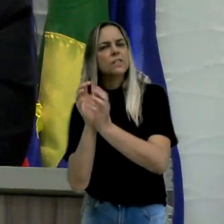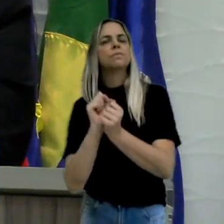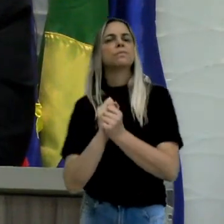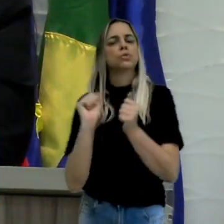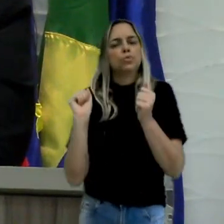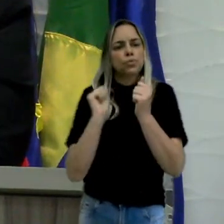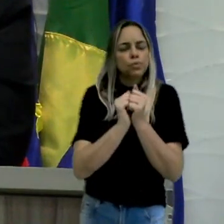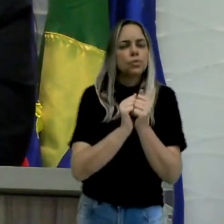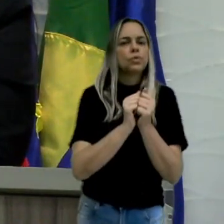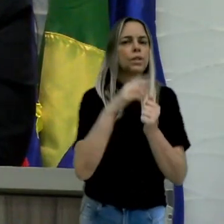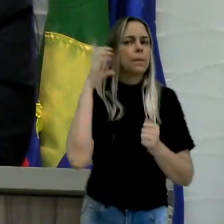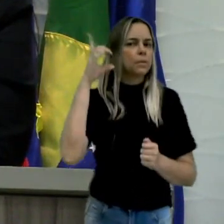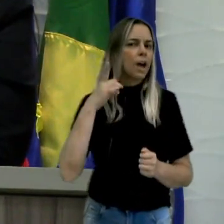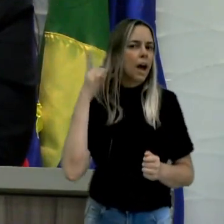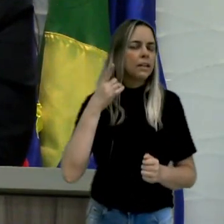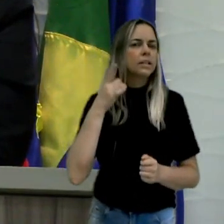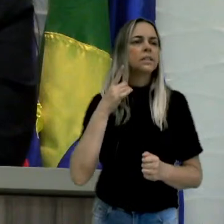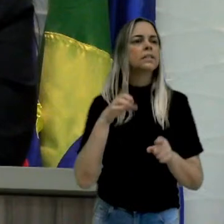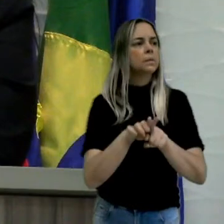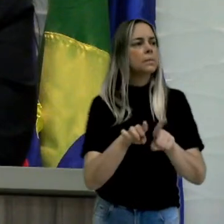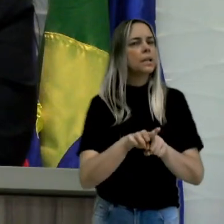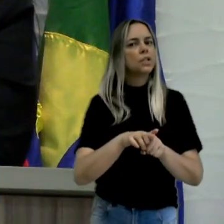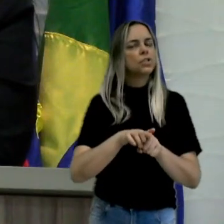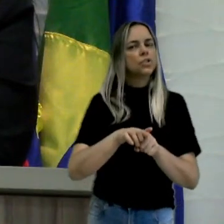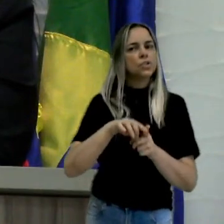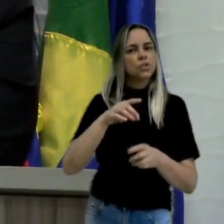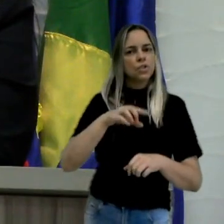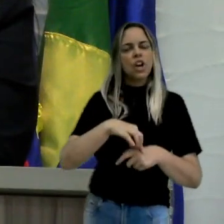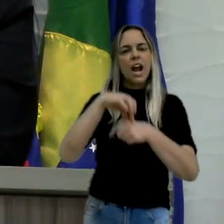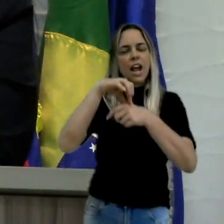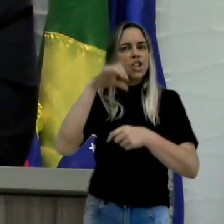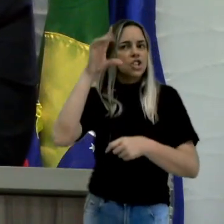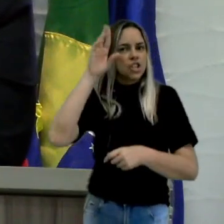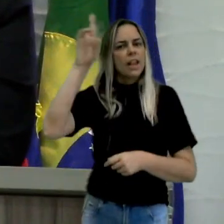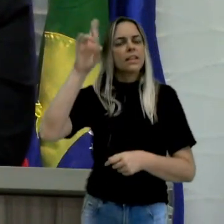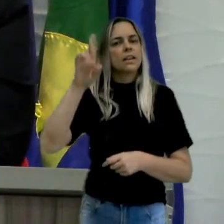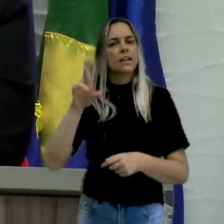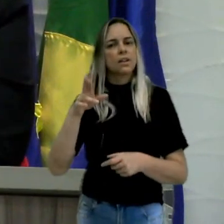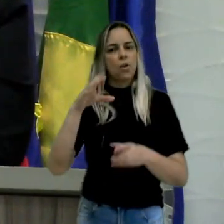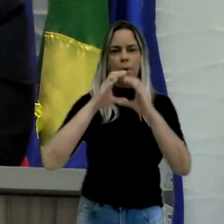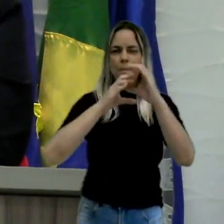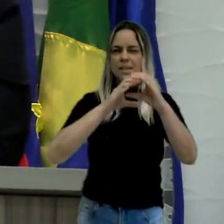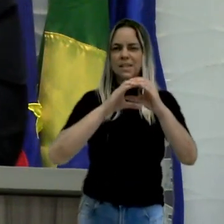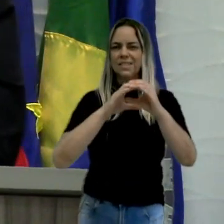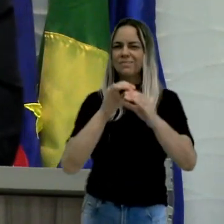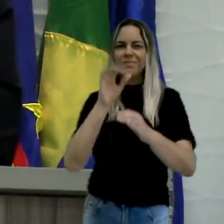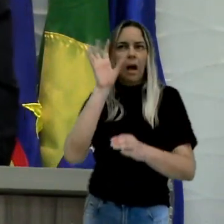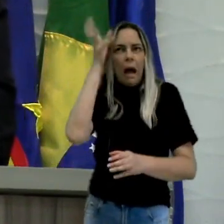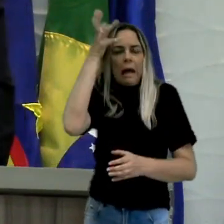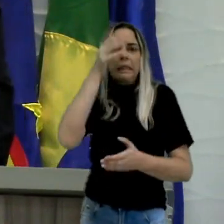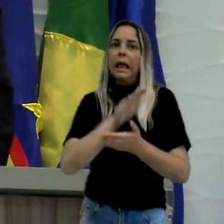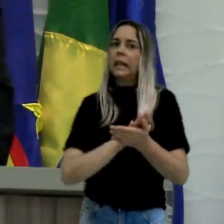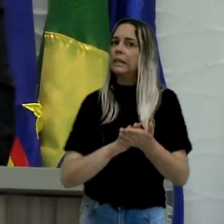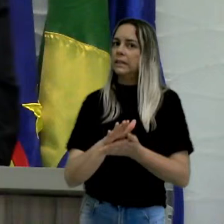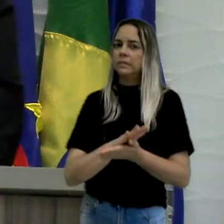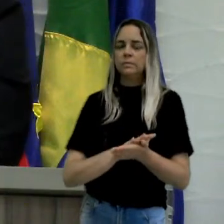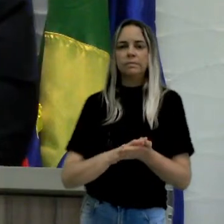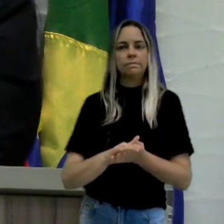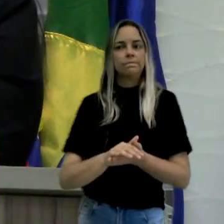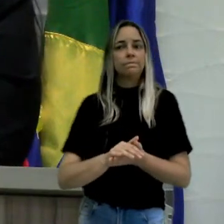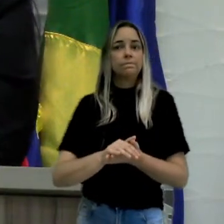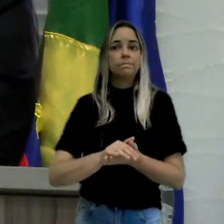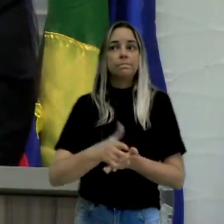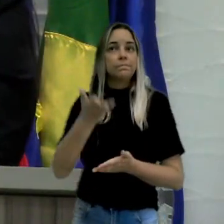e gerente da Compesa. E nada se resolve. Sabemos que faz mais de 30